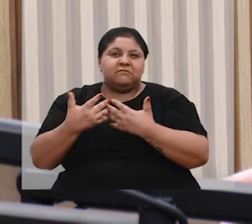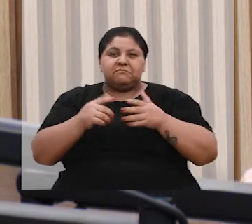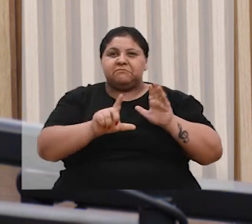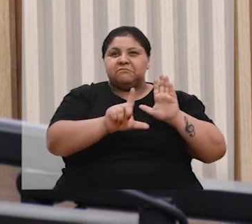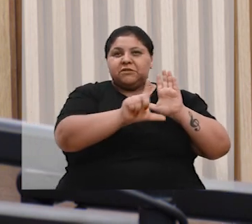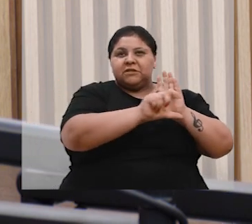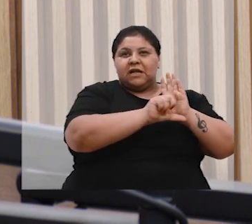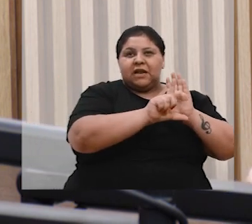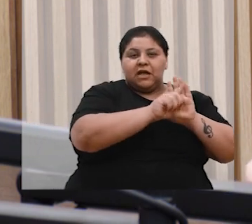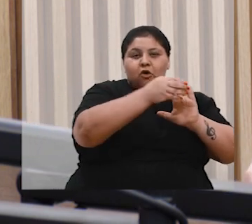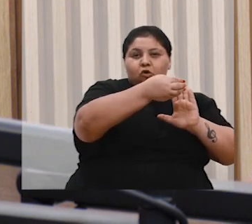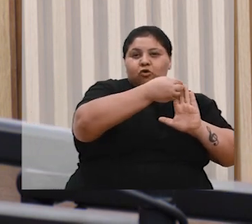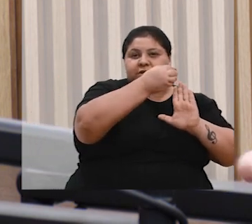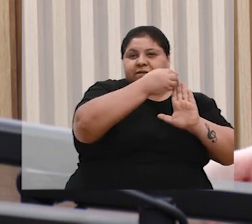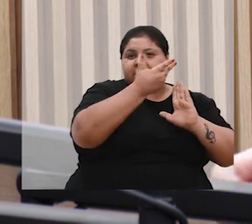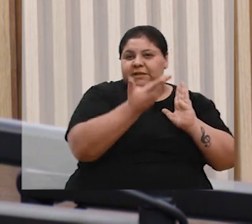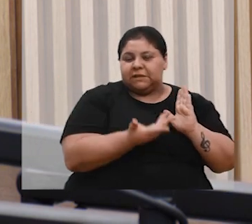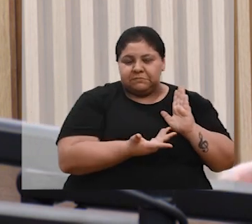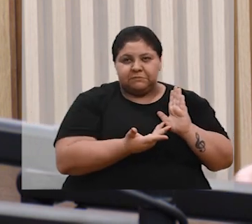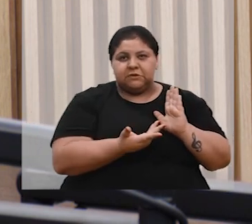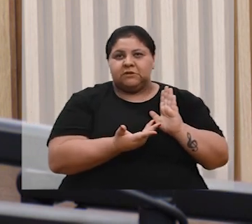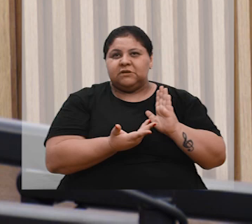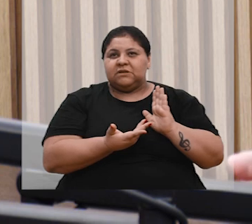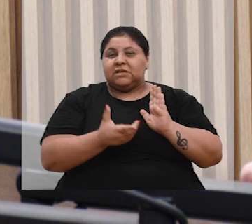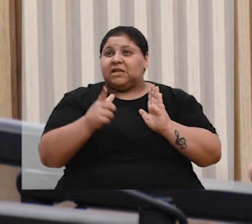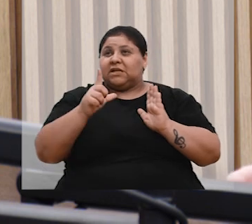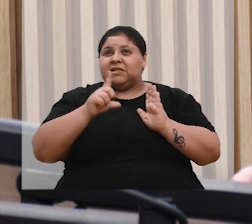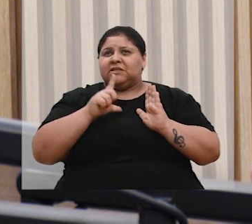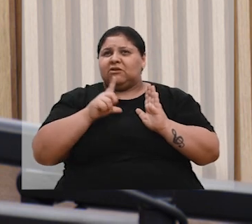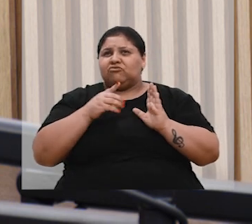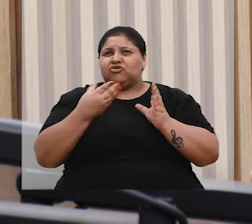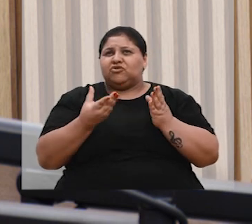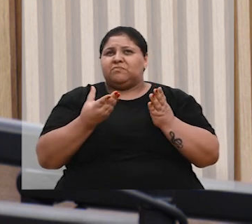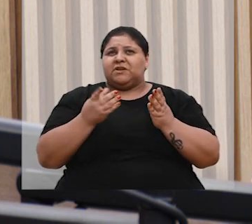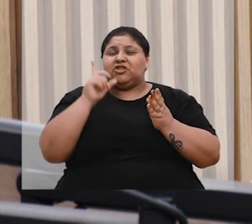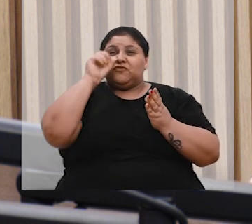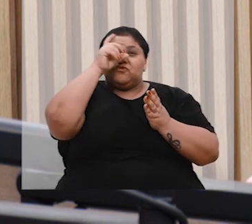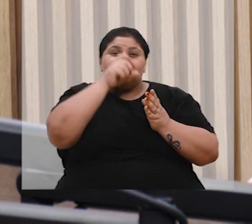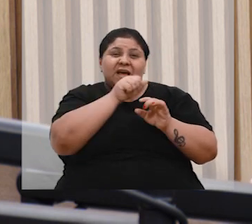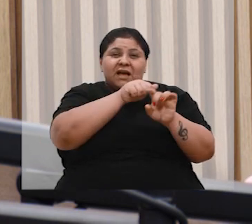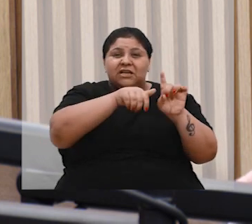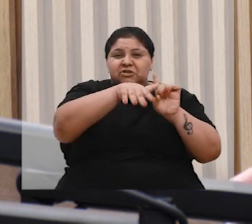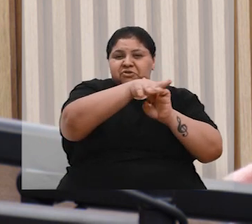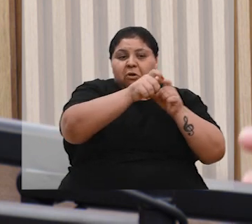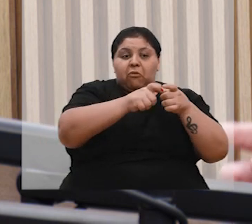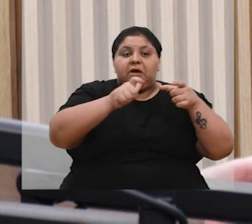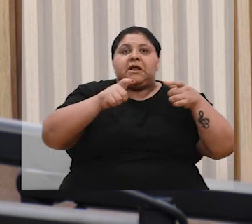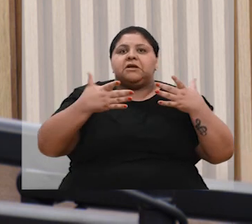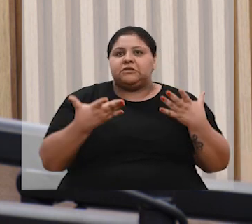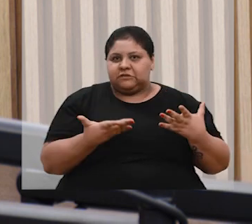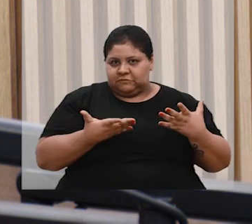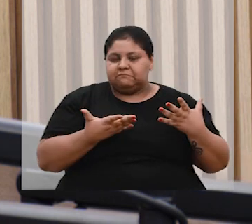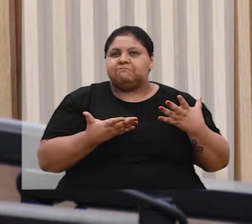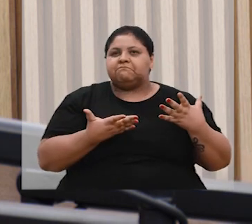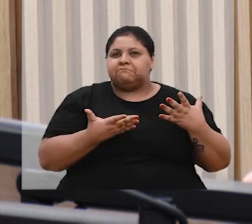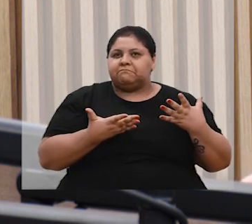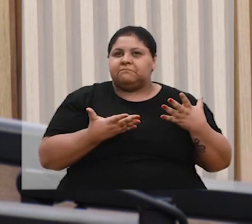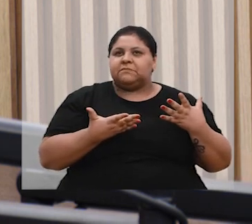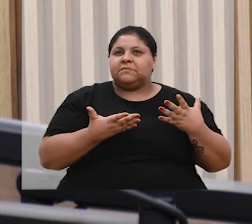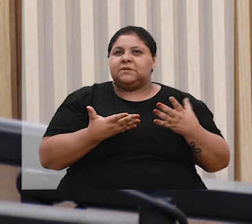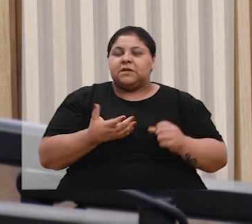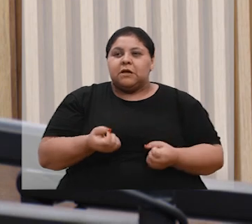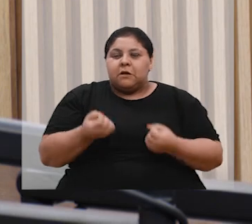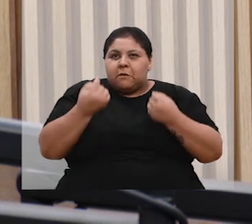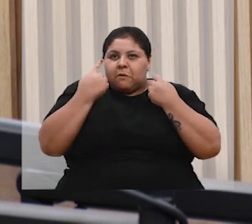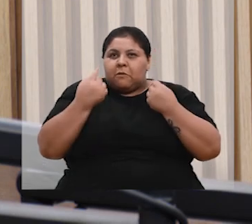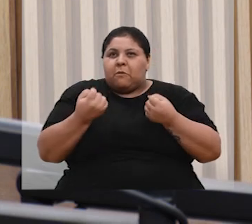orçamentária. Até porque não havia uma complexidade social muito grande, né? Há de se perceber que os